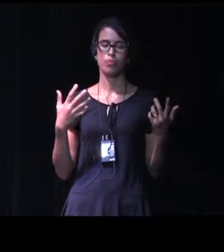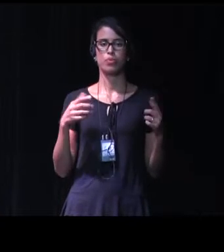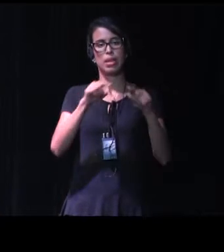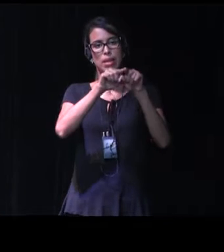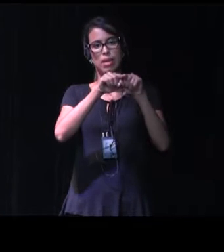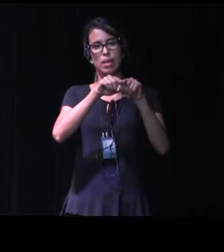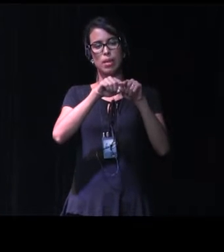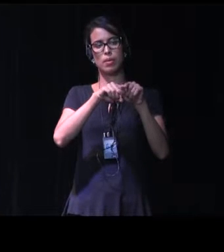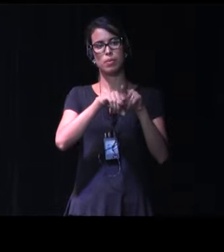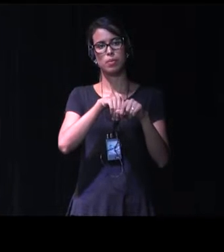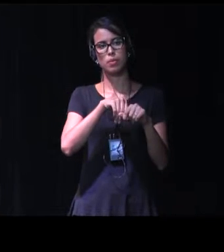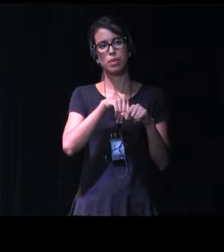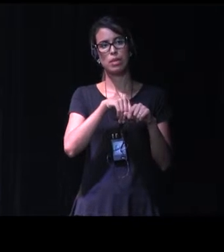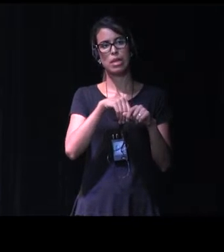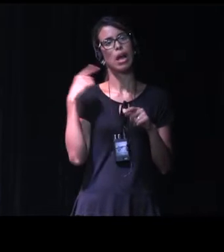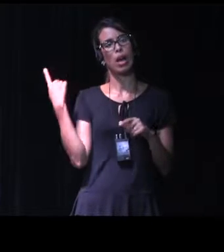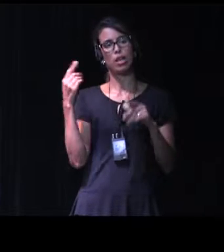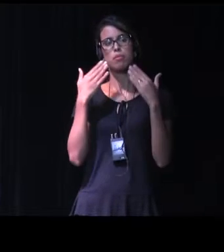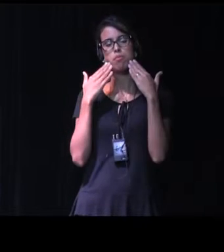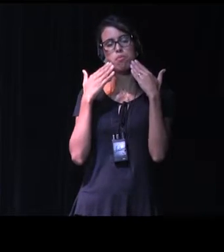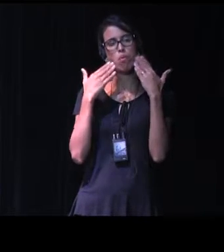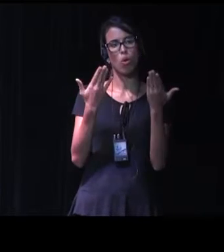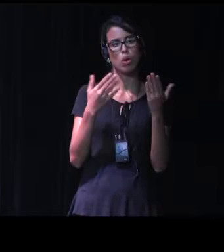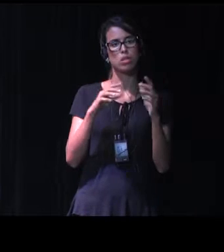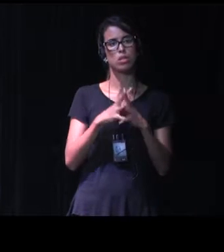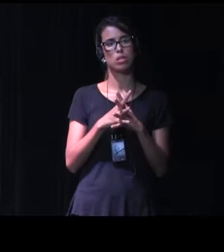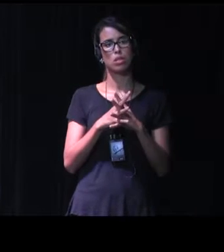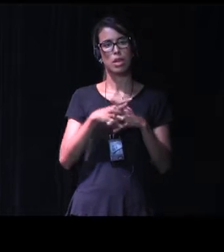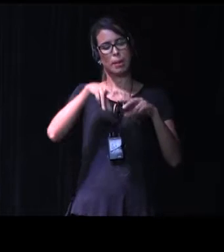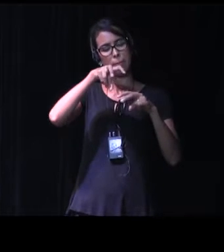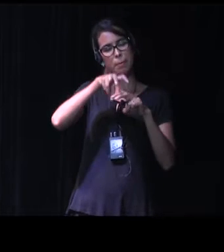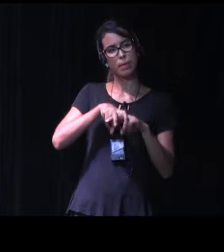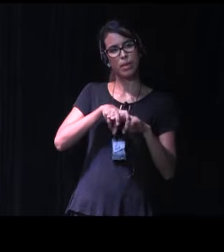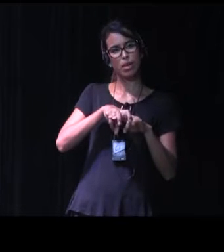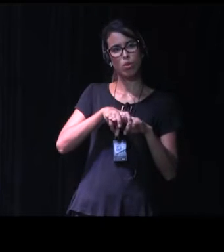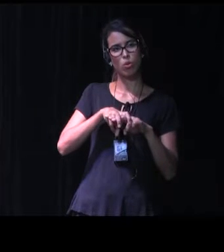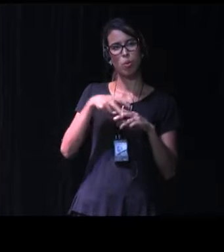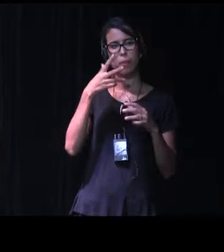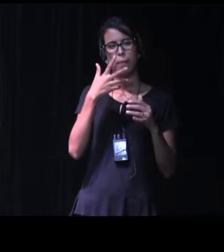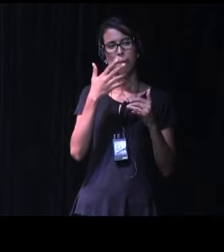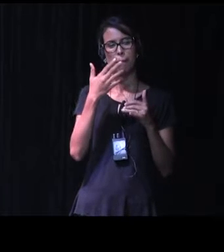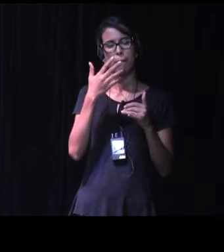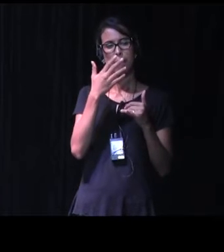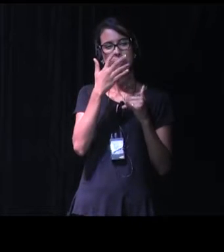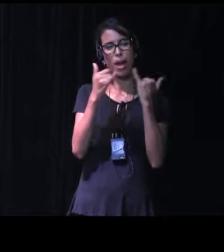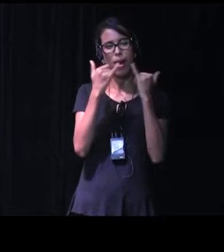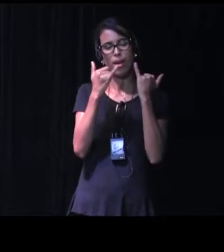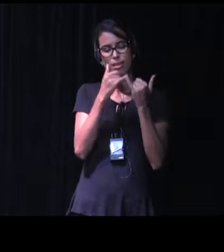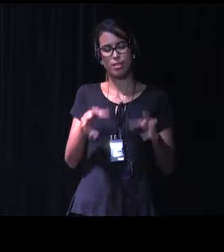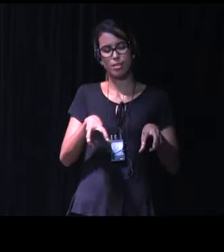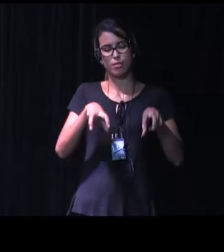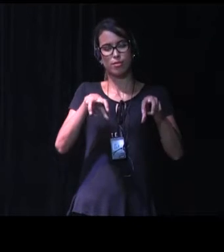com um tapete mágico que atrai, aí muda. E finalmente